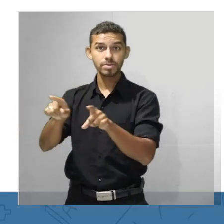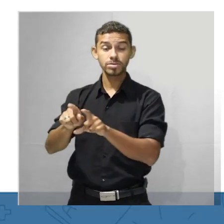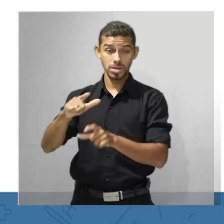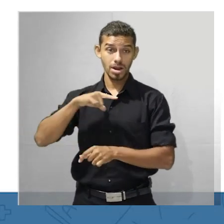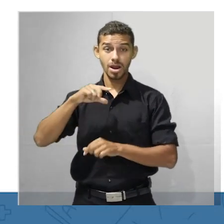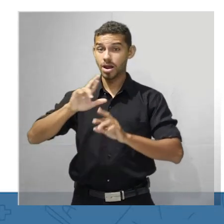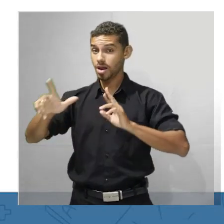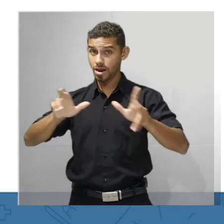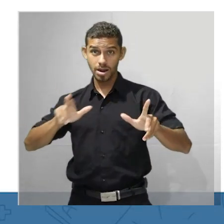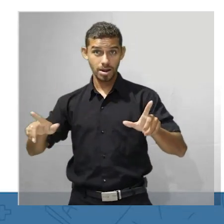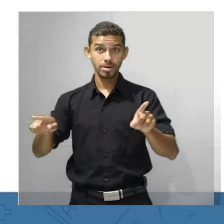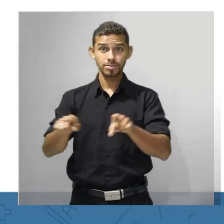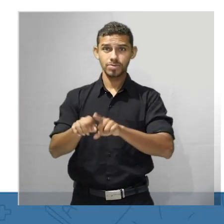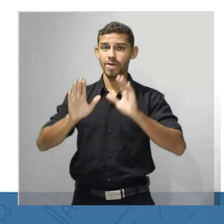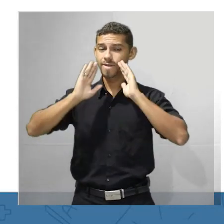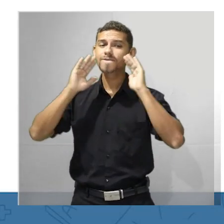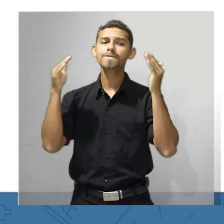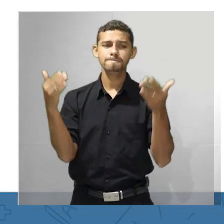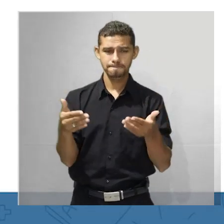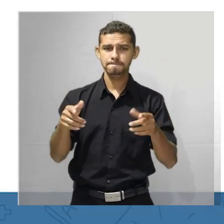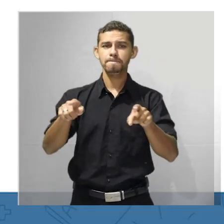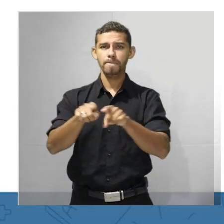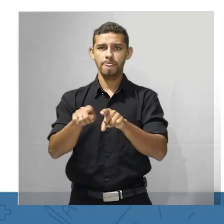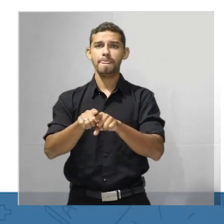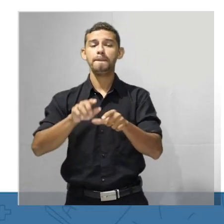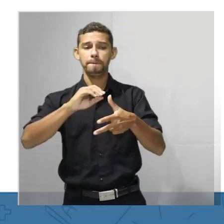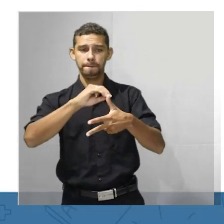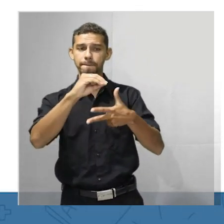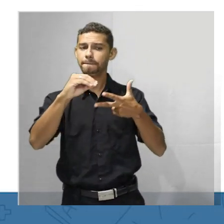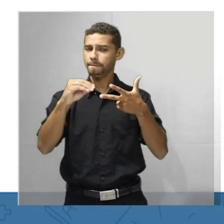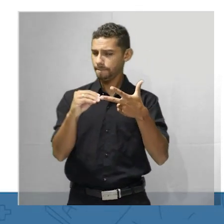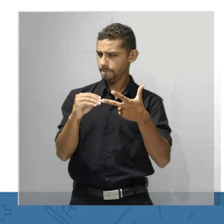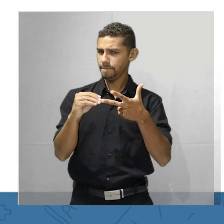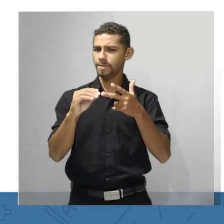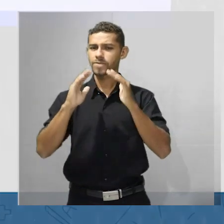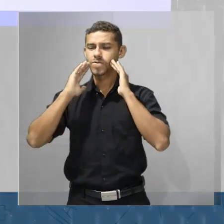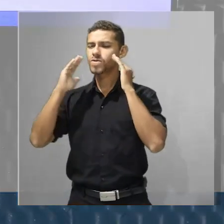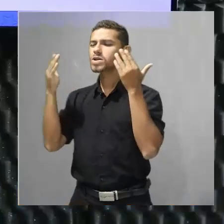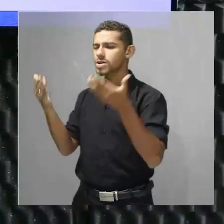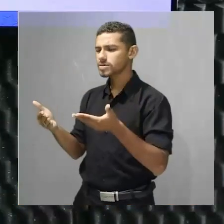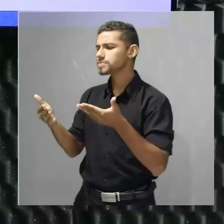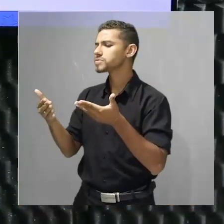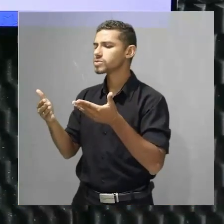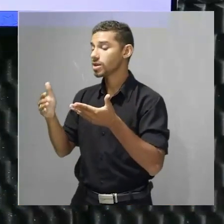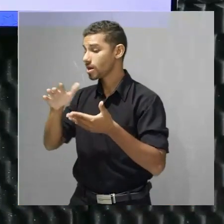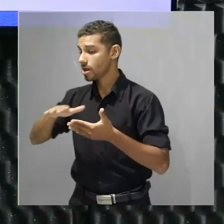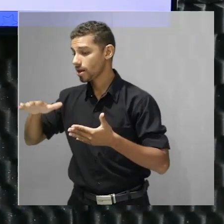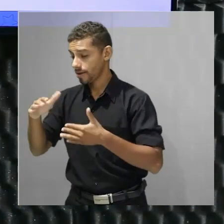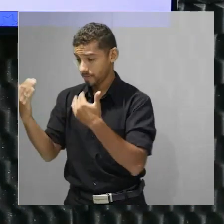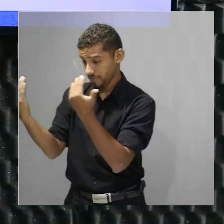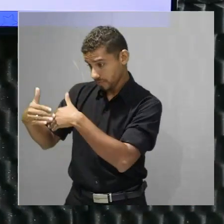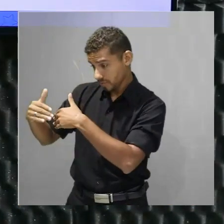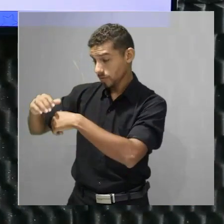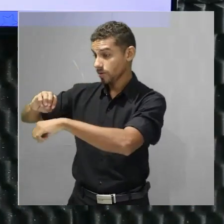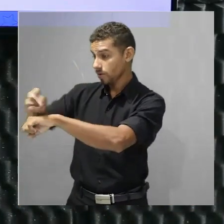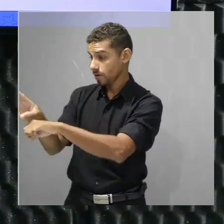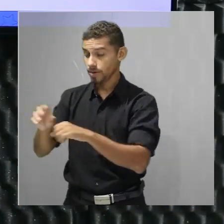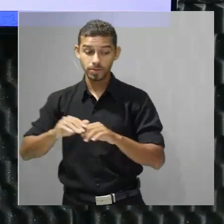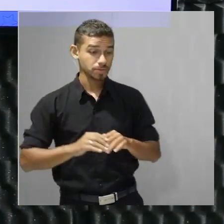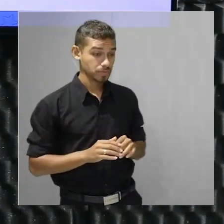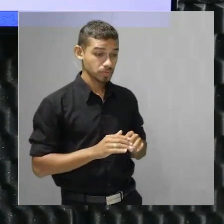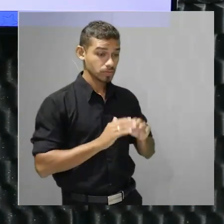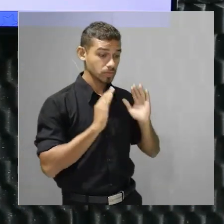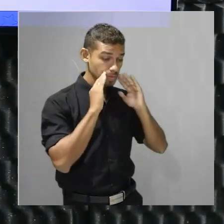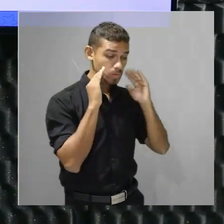algumas aulas estão voltadas para o Enem e outras o foco vai ser justamente paz um imã